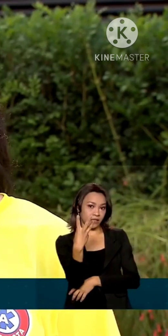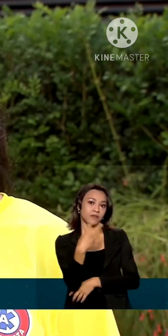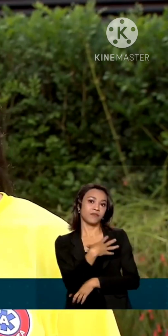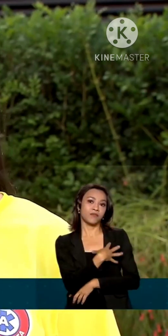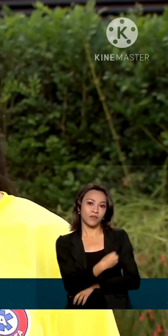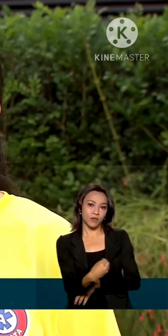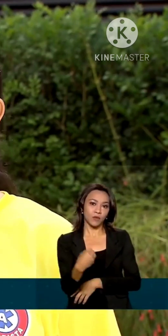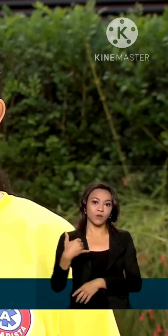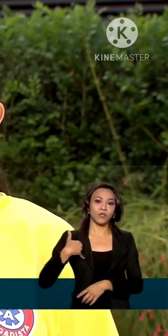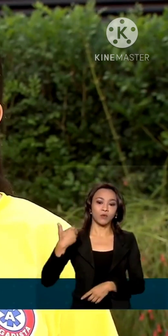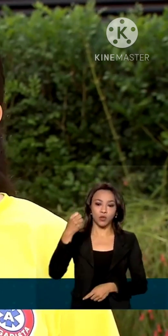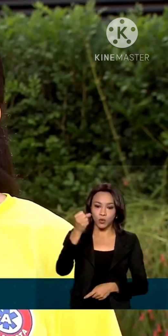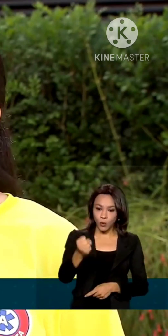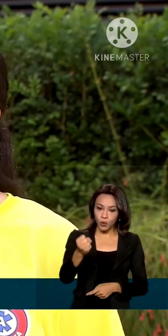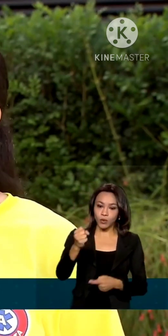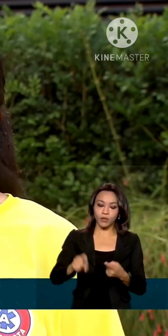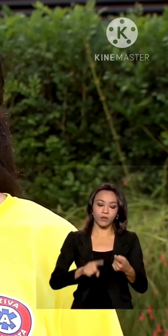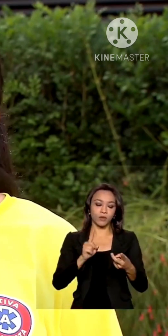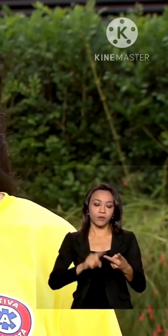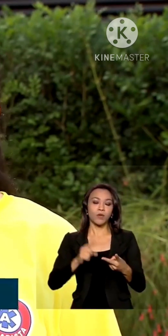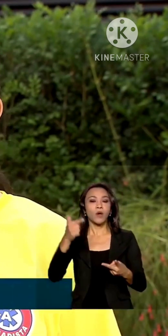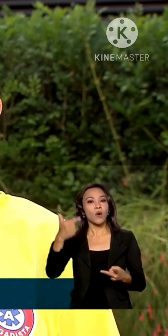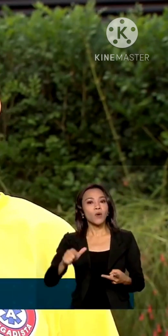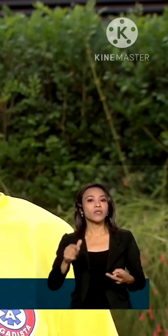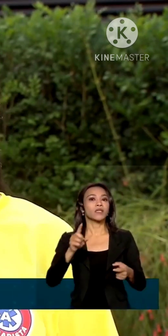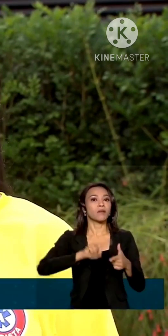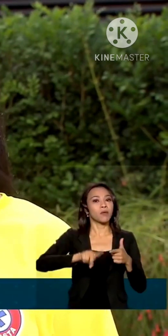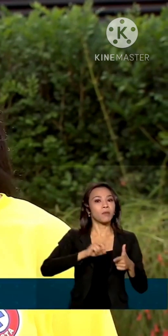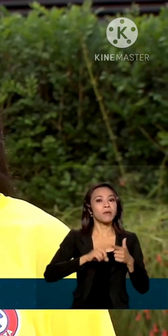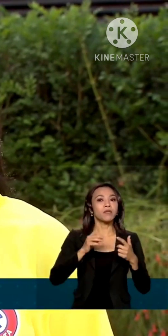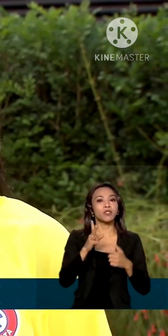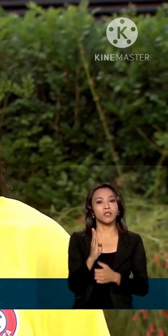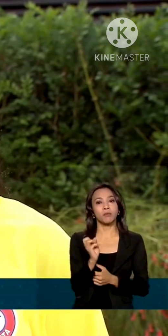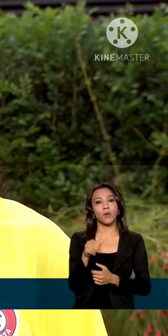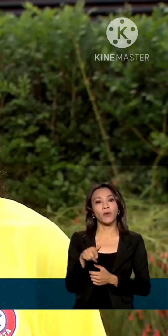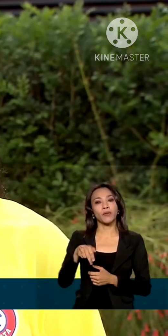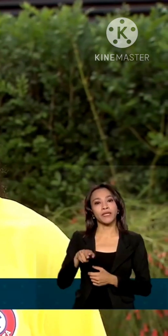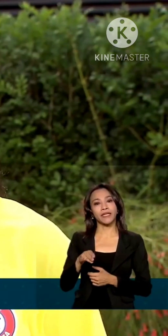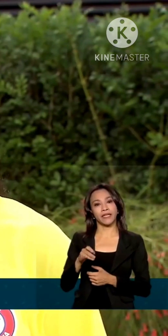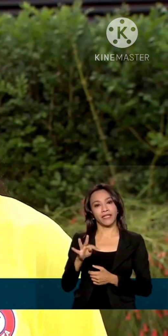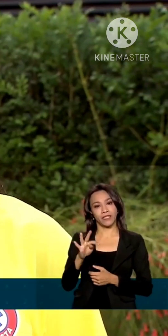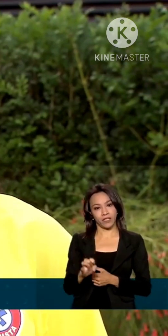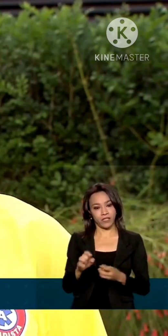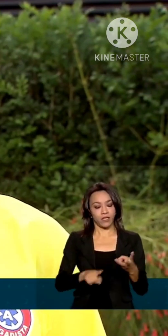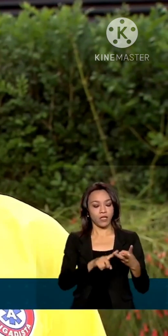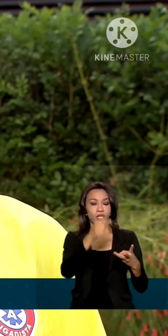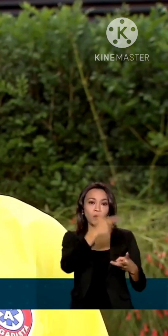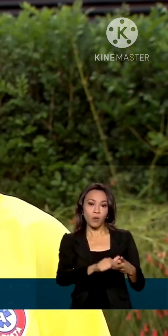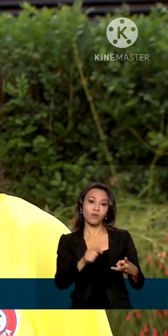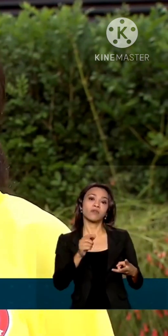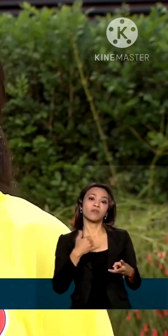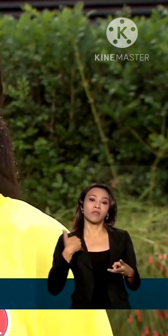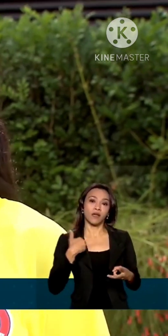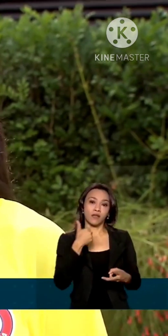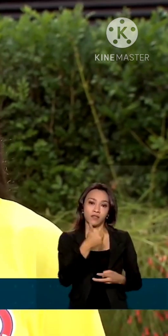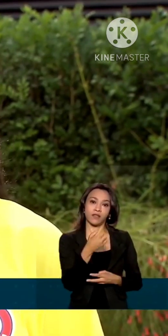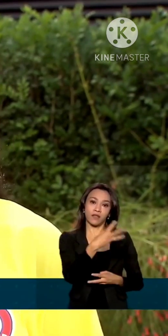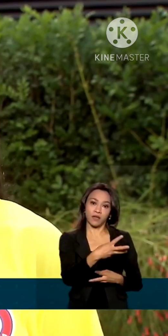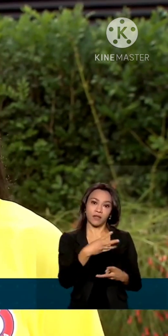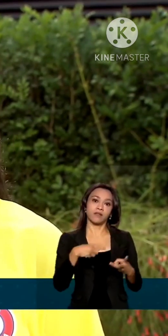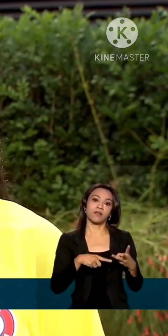risco de oito anos o Miguel Maria Luiza com bronquite e Lucas o mais velho que tem 13 anos ele